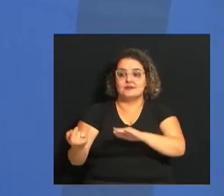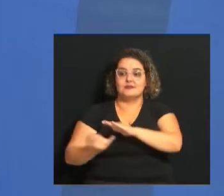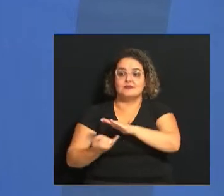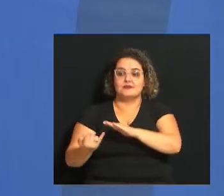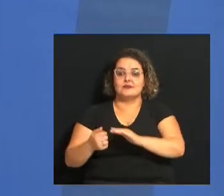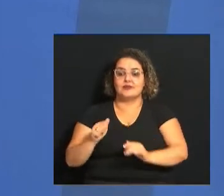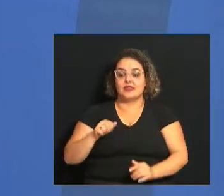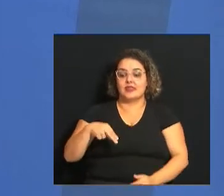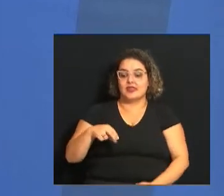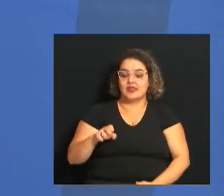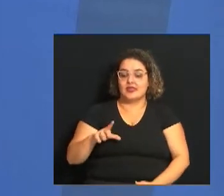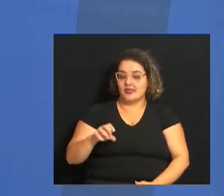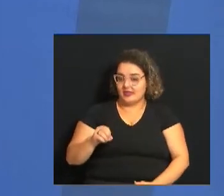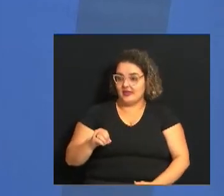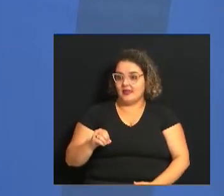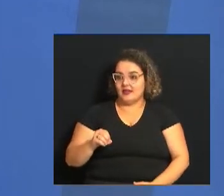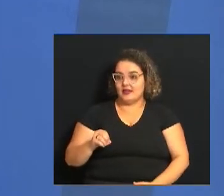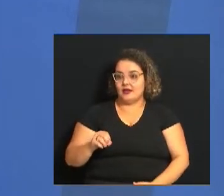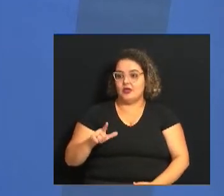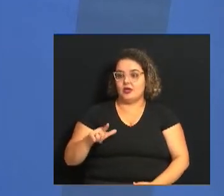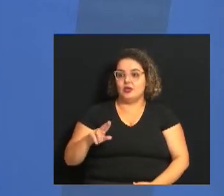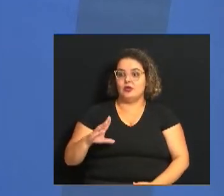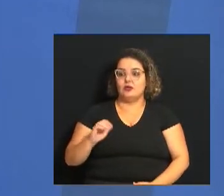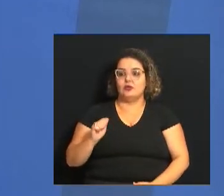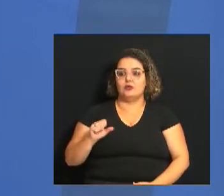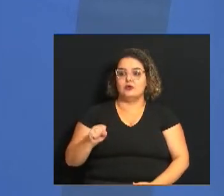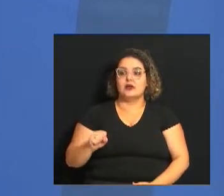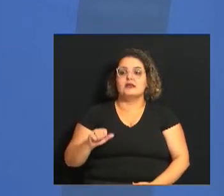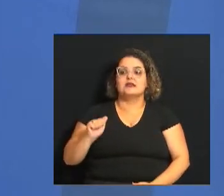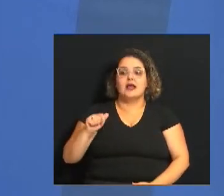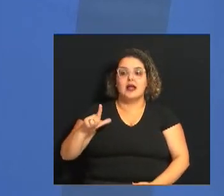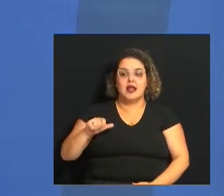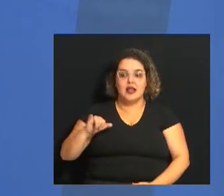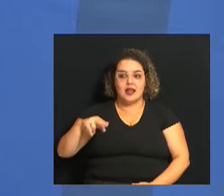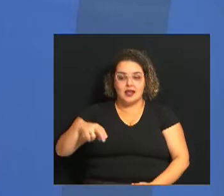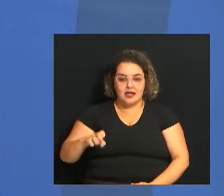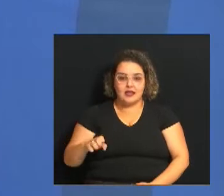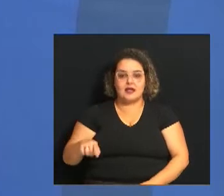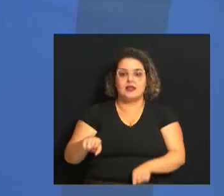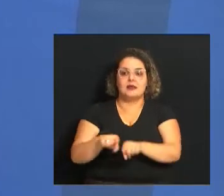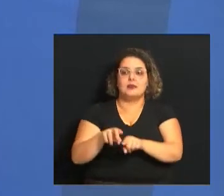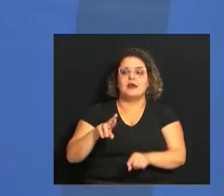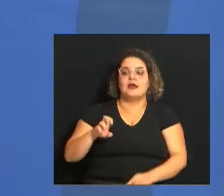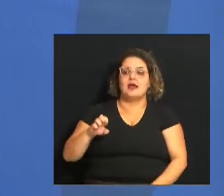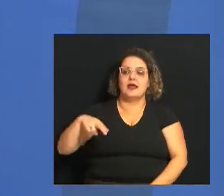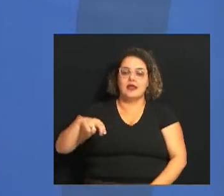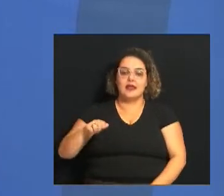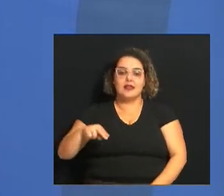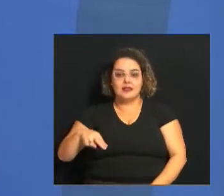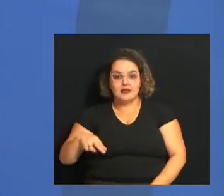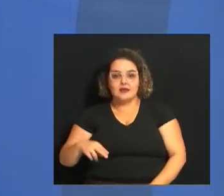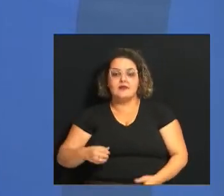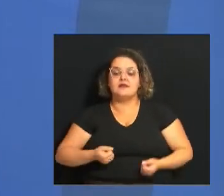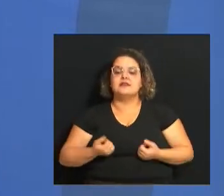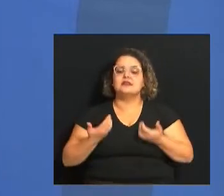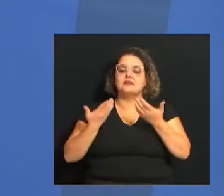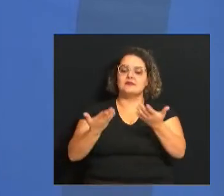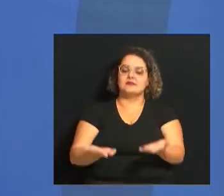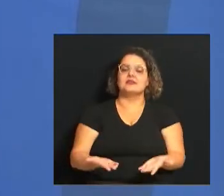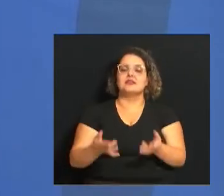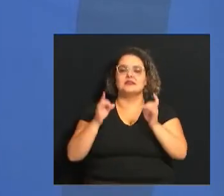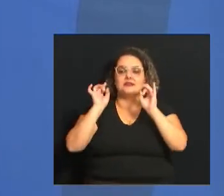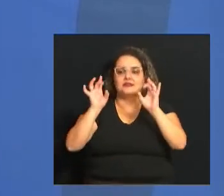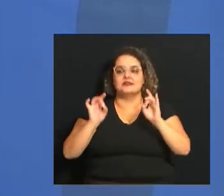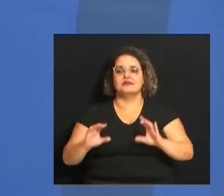Anelo, olha só. Lucas Soares, Aline Ribeiro e Renan Augusto vão fazer uma apresentação especial da